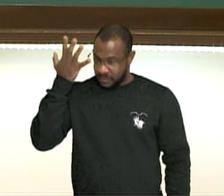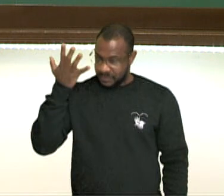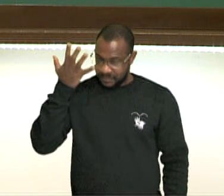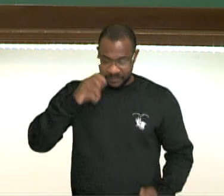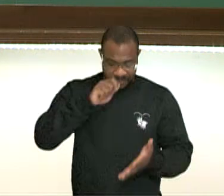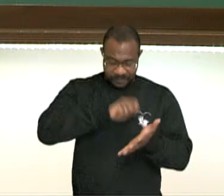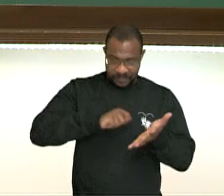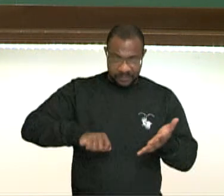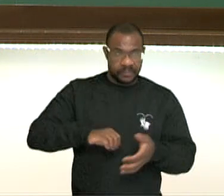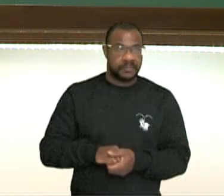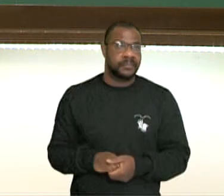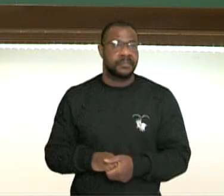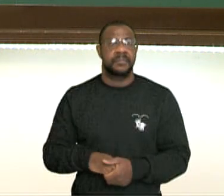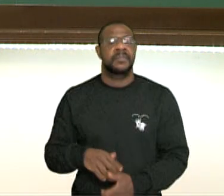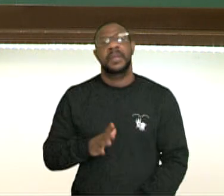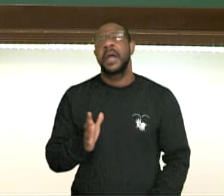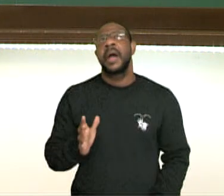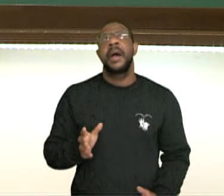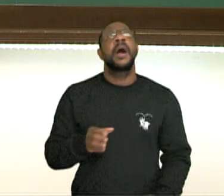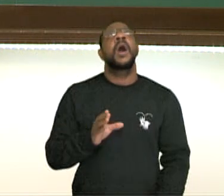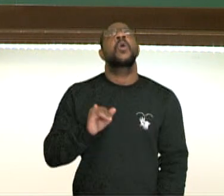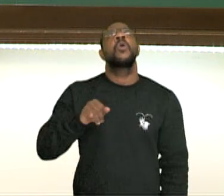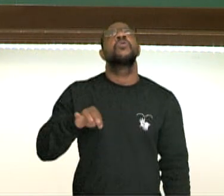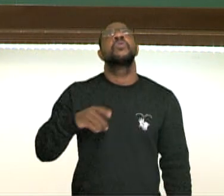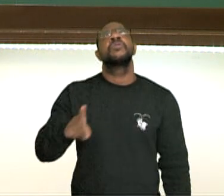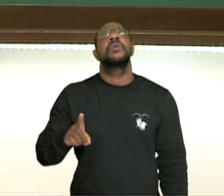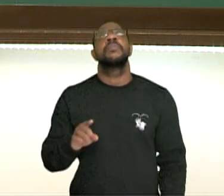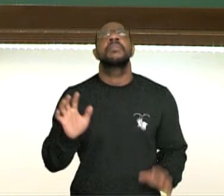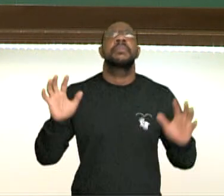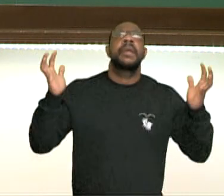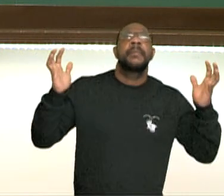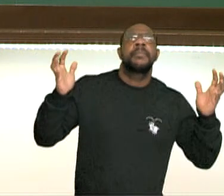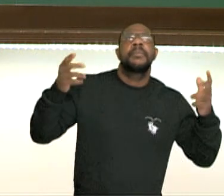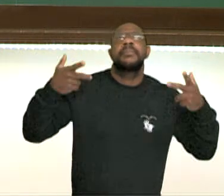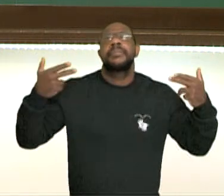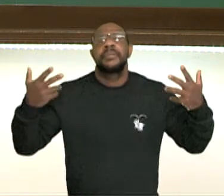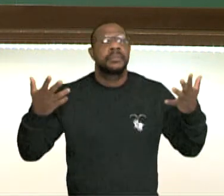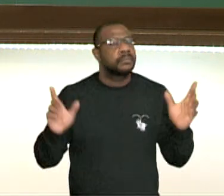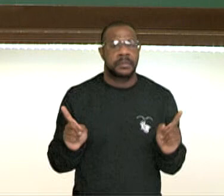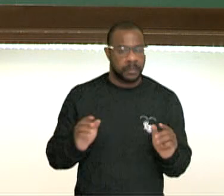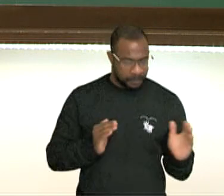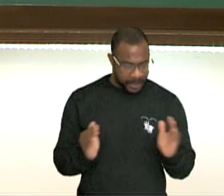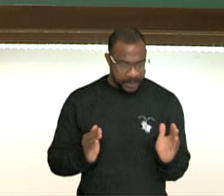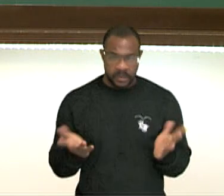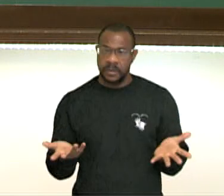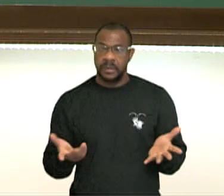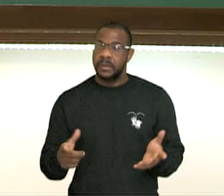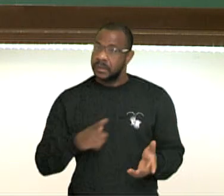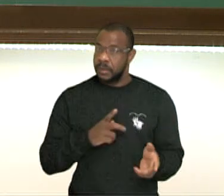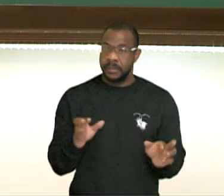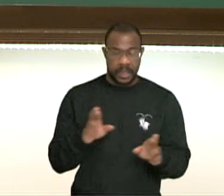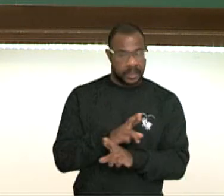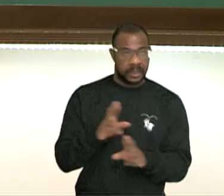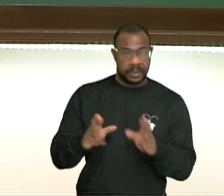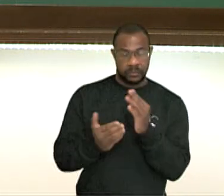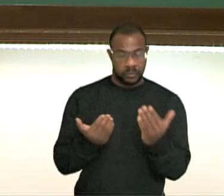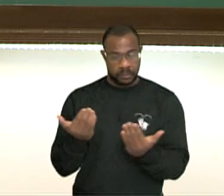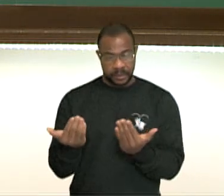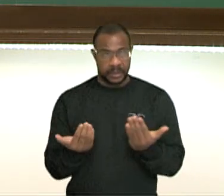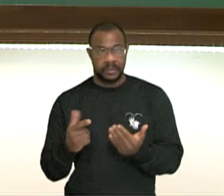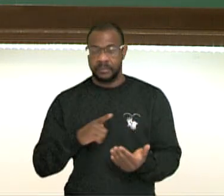não é só um tempo, é uma conjunção de tempo. Não, necessariamente não é só de tempo. Ela está estabelecendo ali uma relação de comparação,